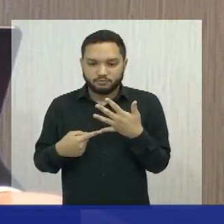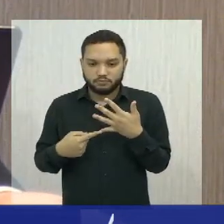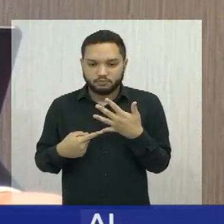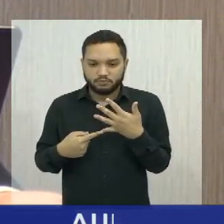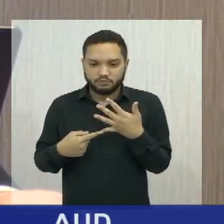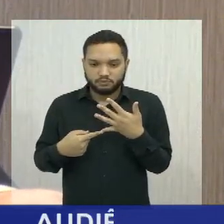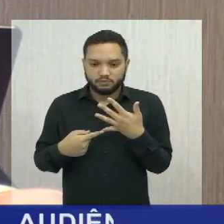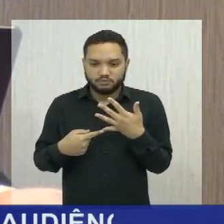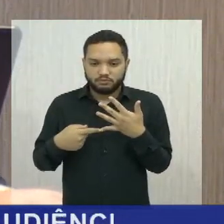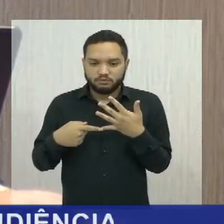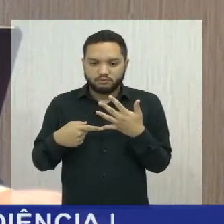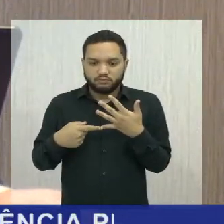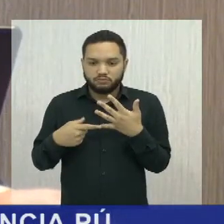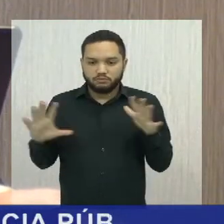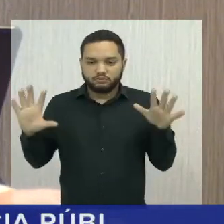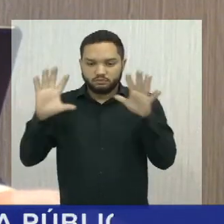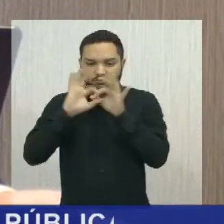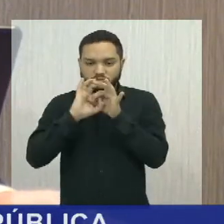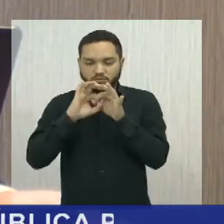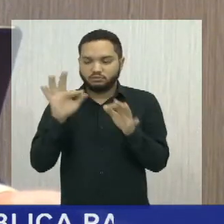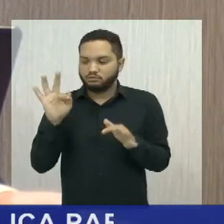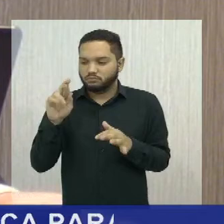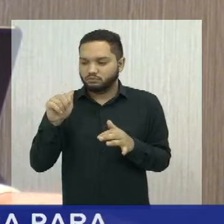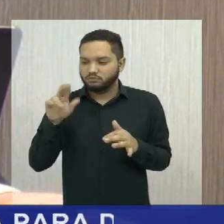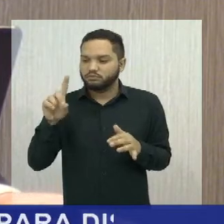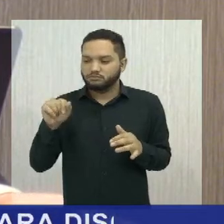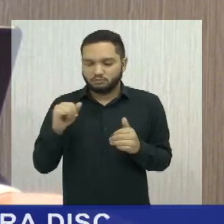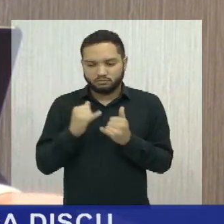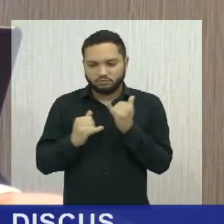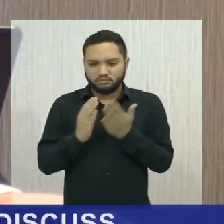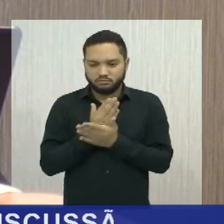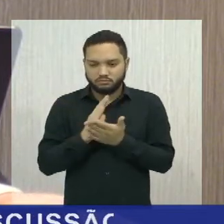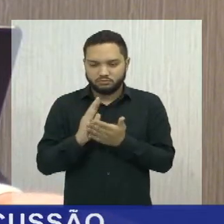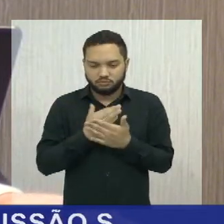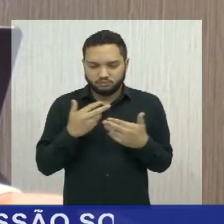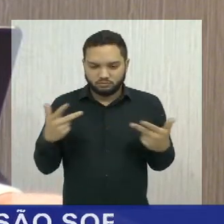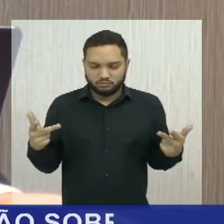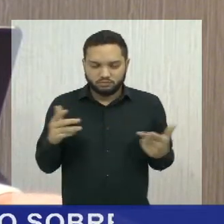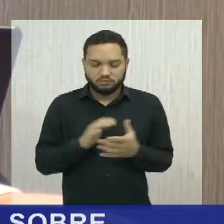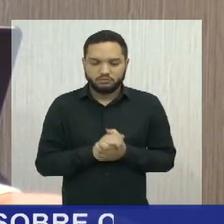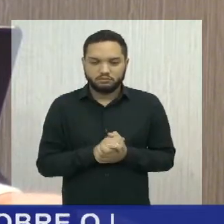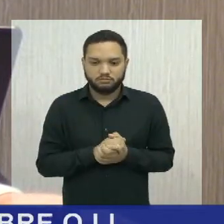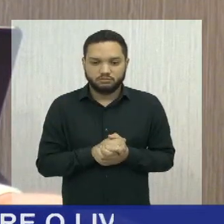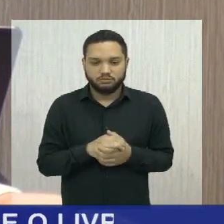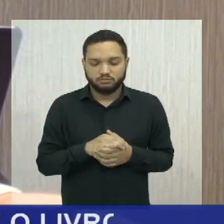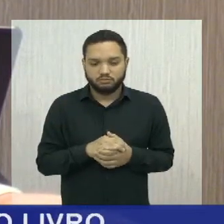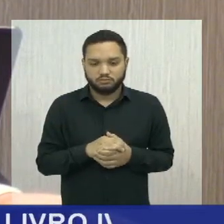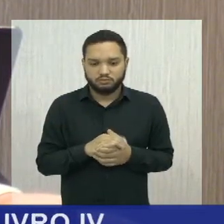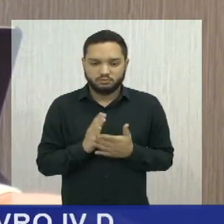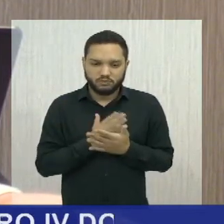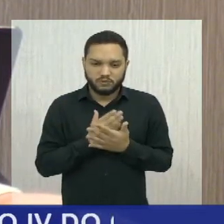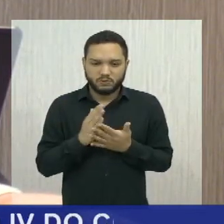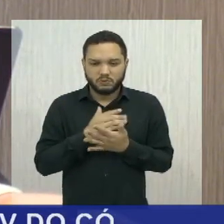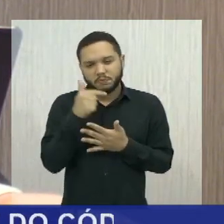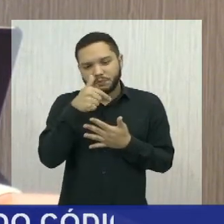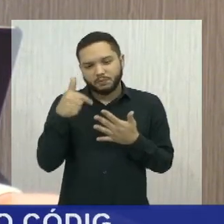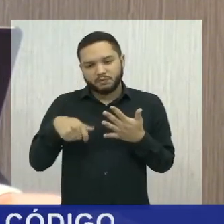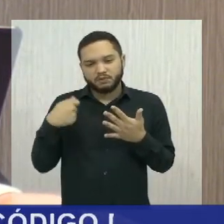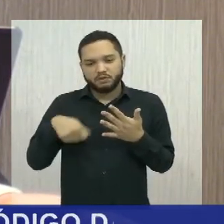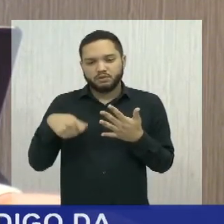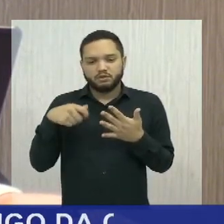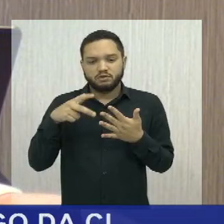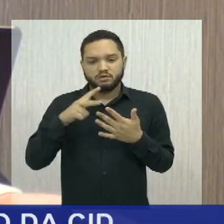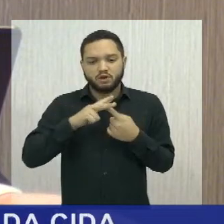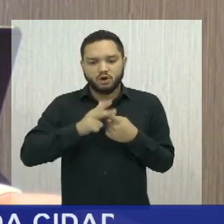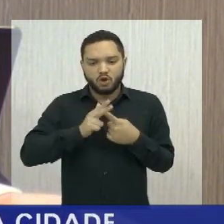que foi colocado pela doutora Fernanda, né? Algumas situações que nós precisamos corrigir em termos de